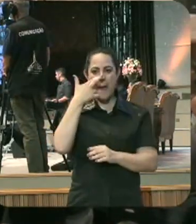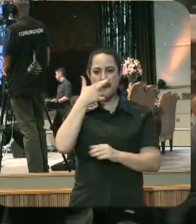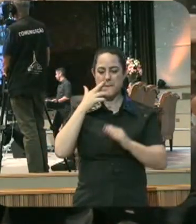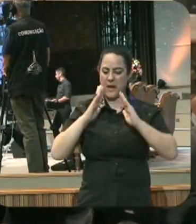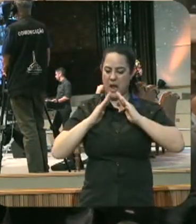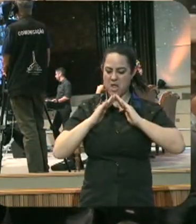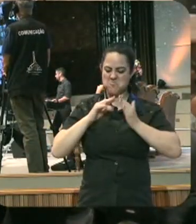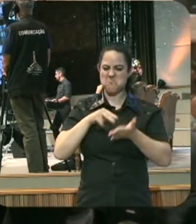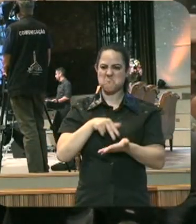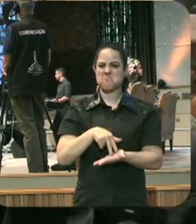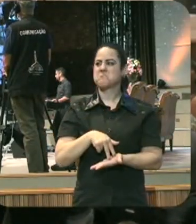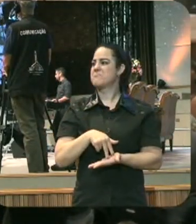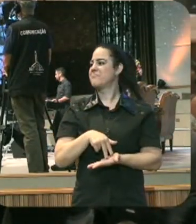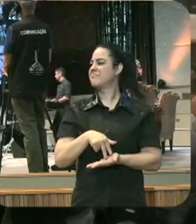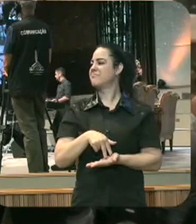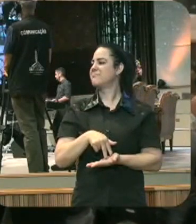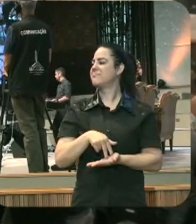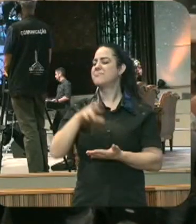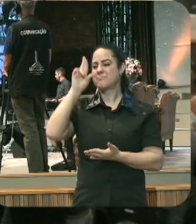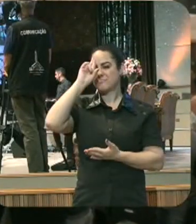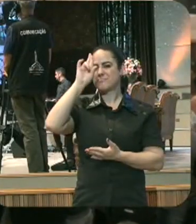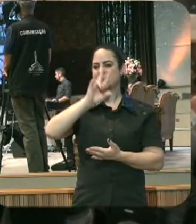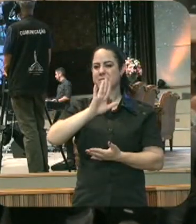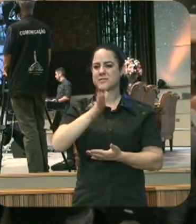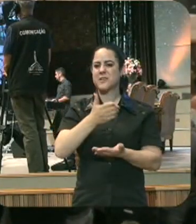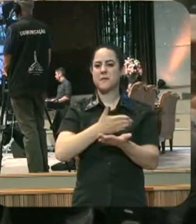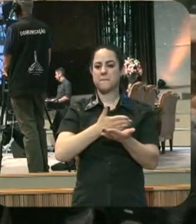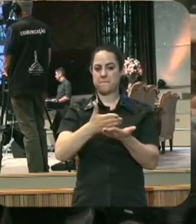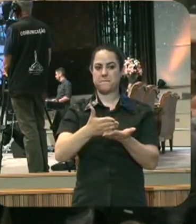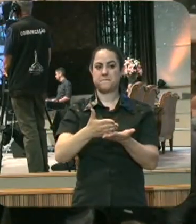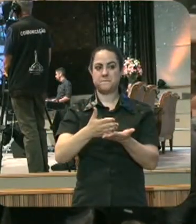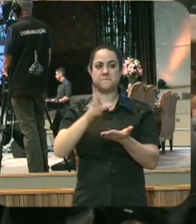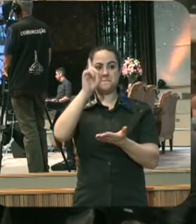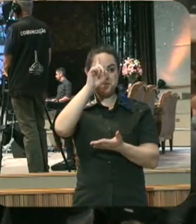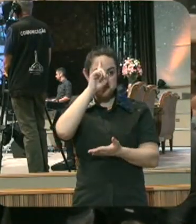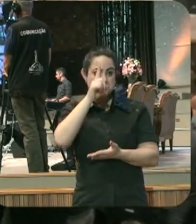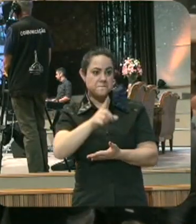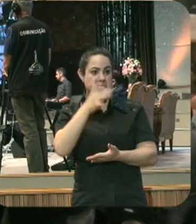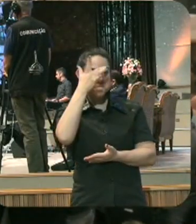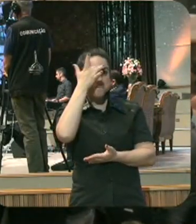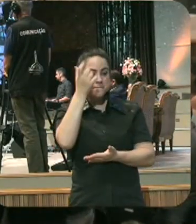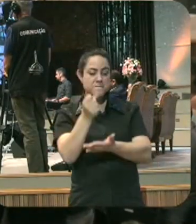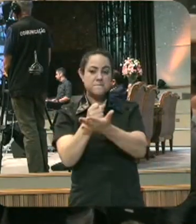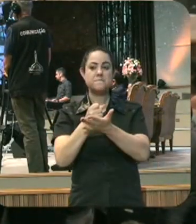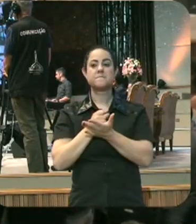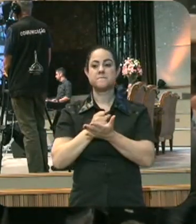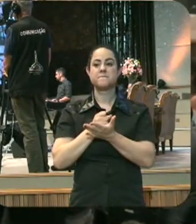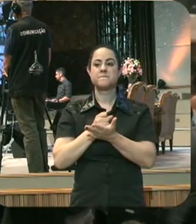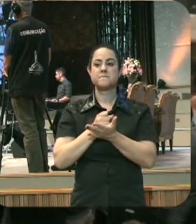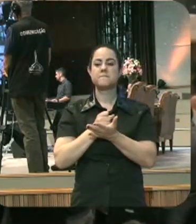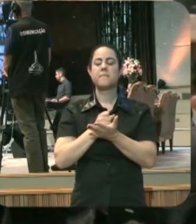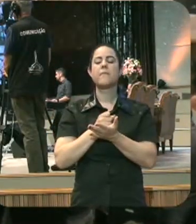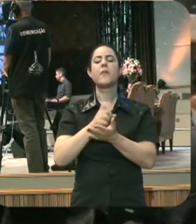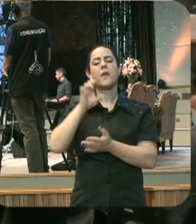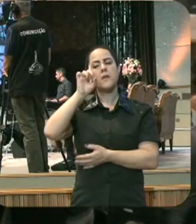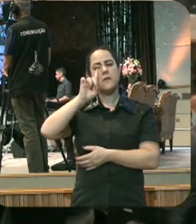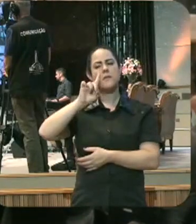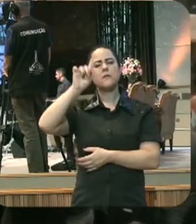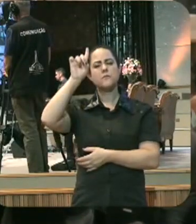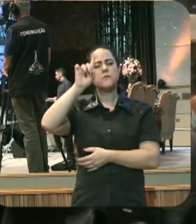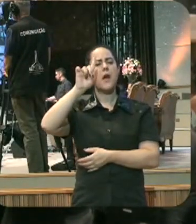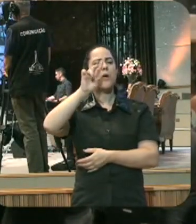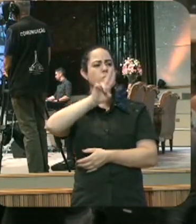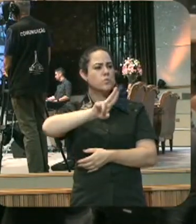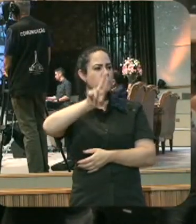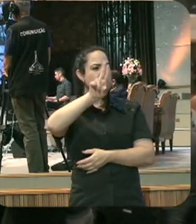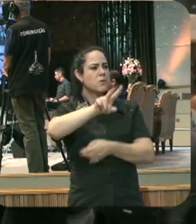ruiu. O Senhor já começou, mas Ele manda o carregador de mudança na nossa casa. E Deus está levantando no meio do